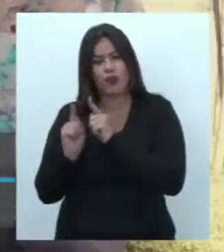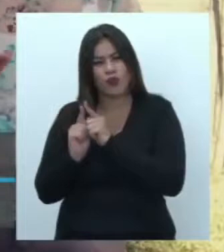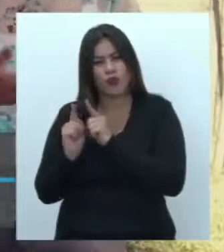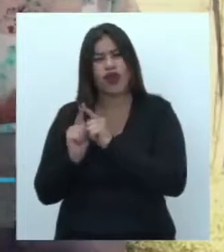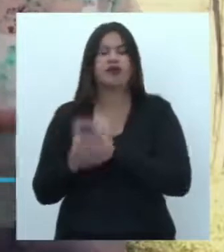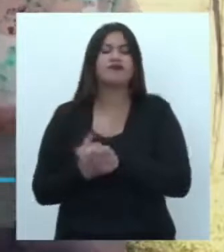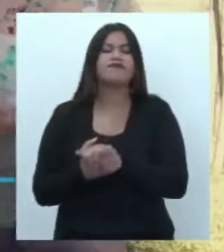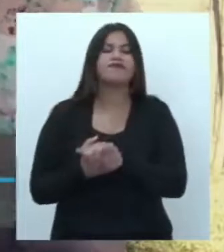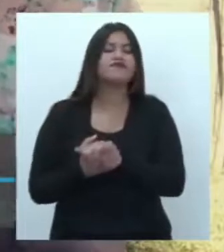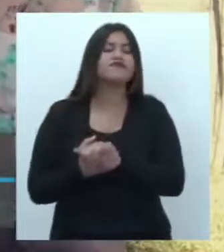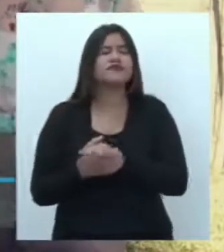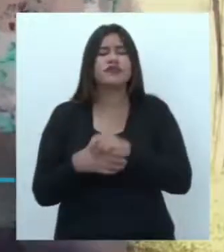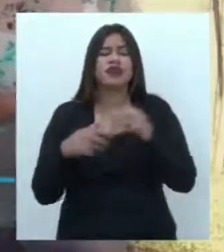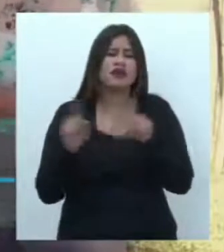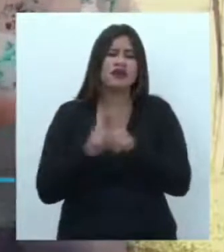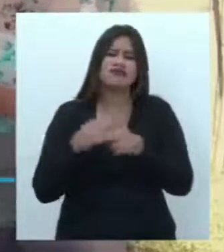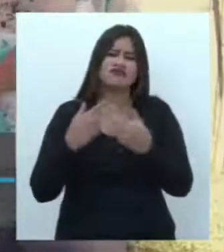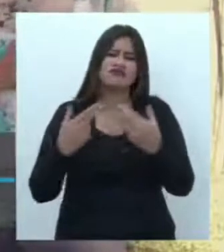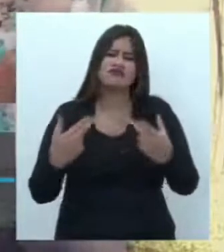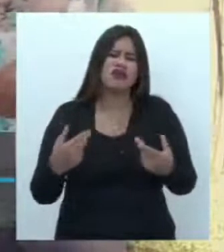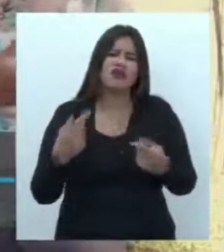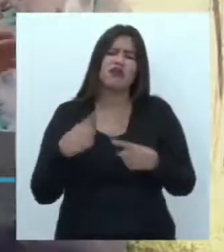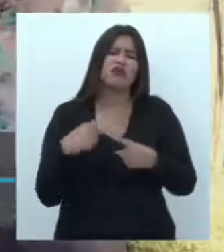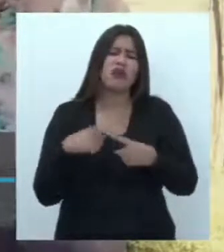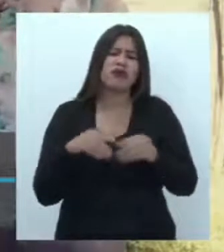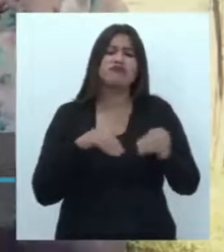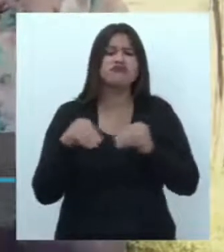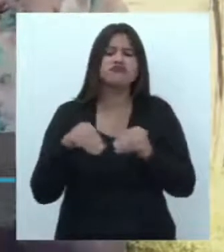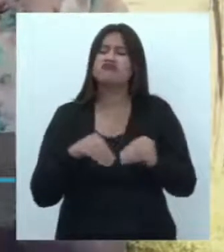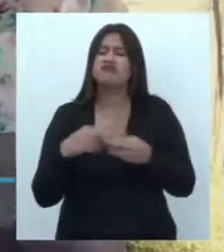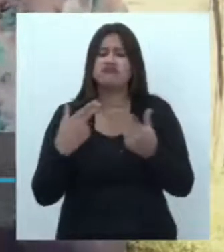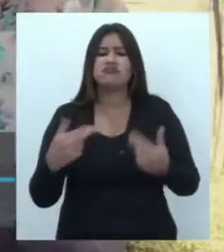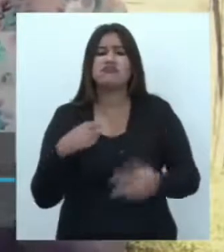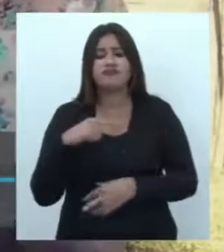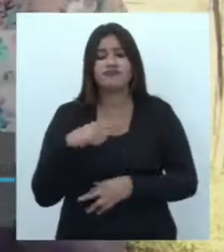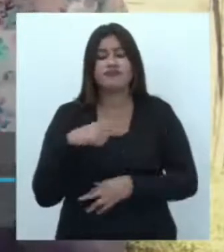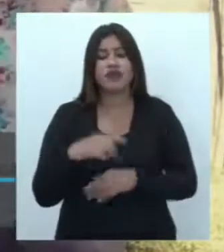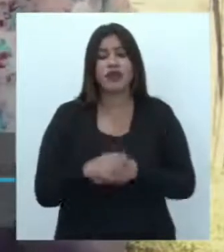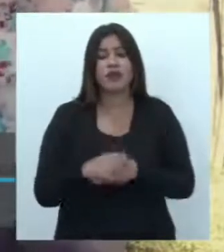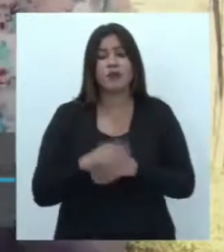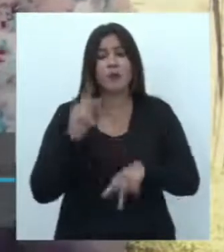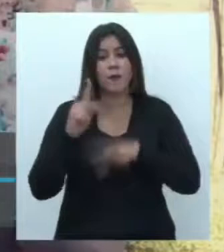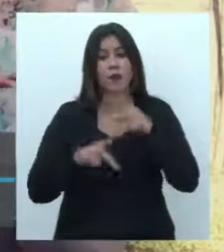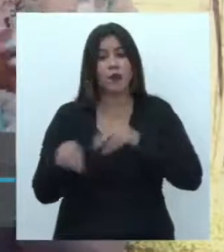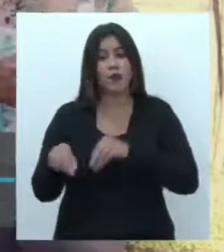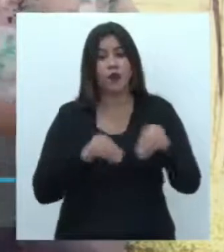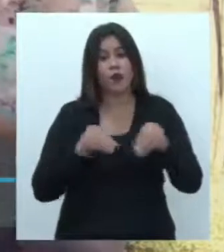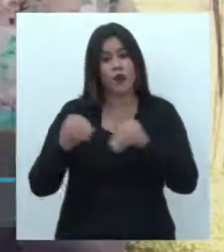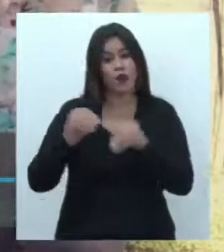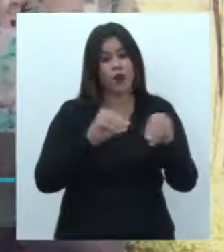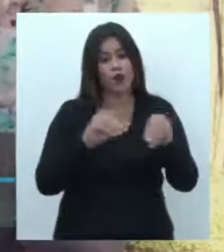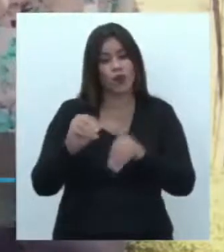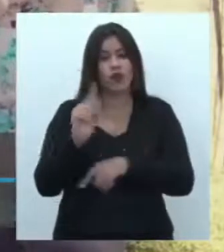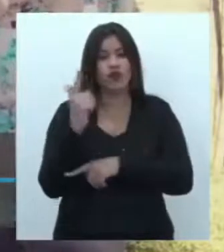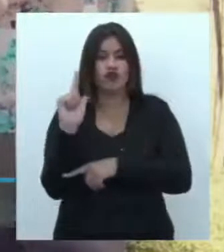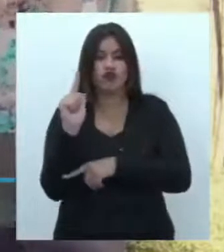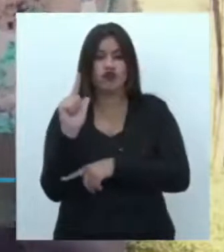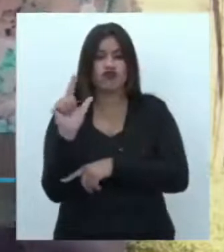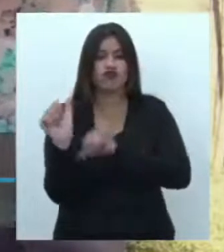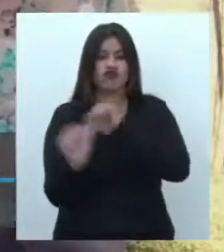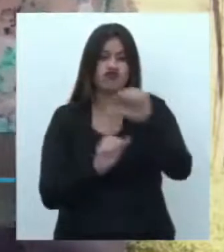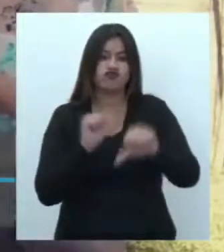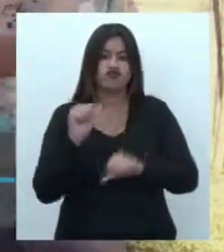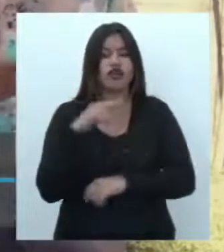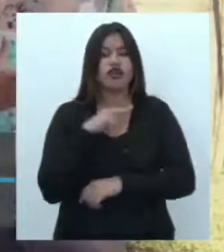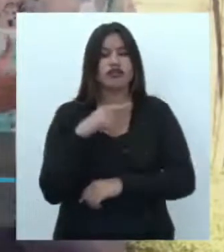que levam as pessoas a migrar. E quando as populações se deslocam, acontecem mudanças no espaço geográfico.